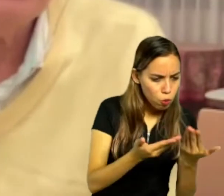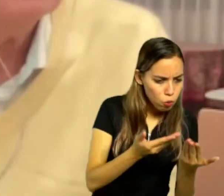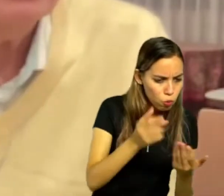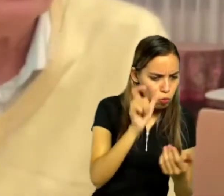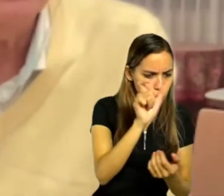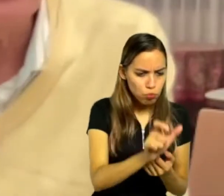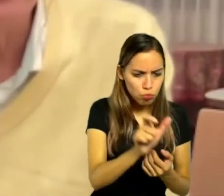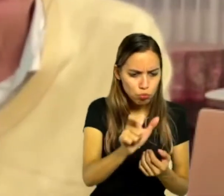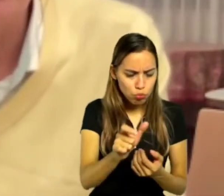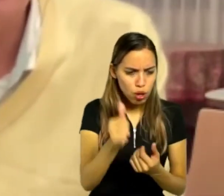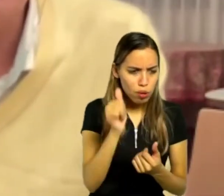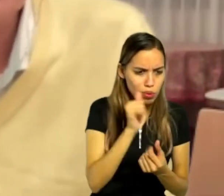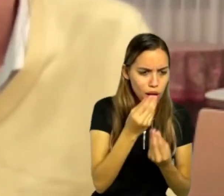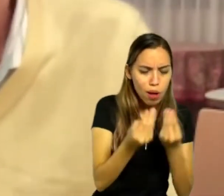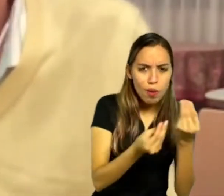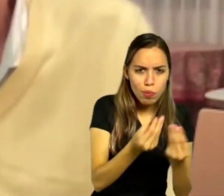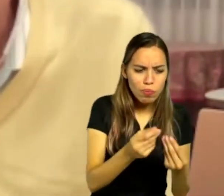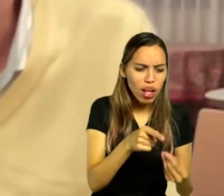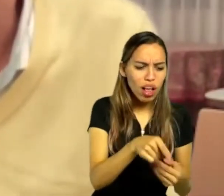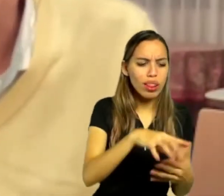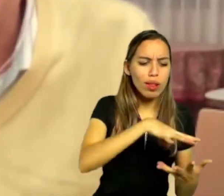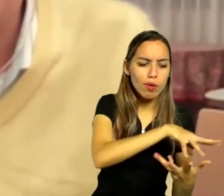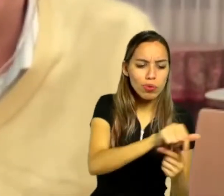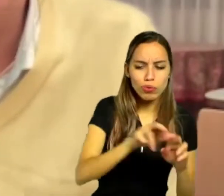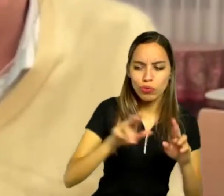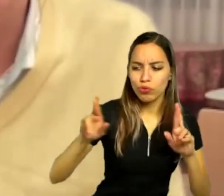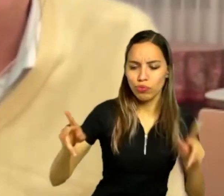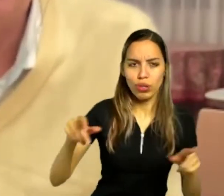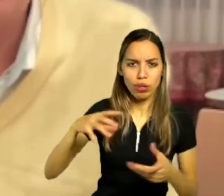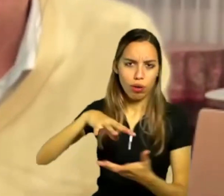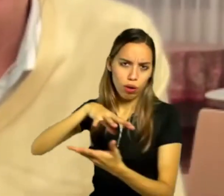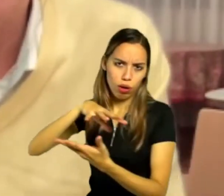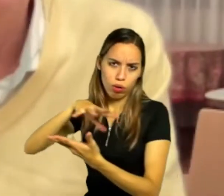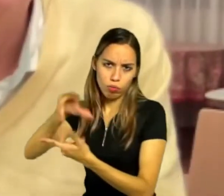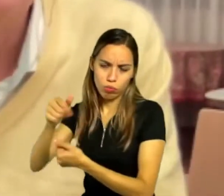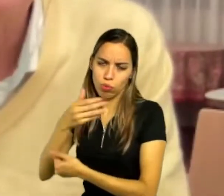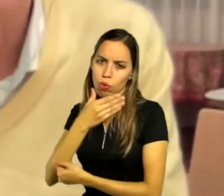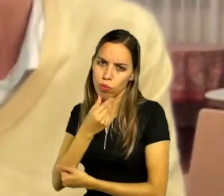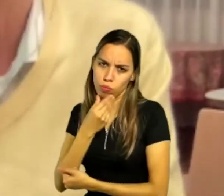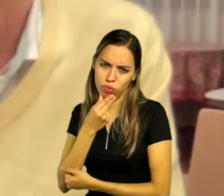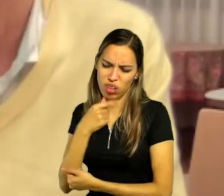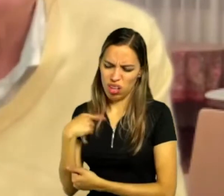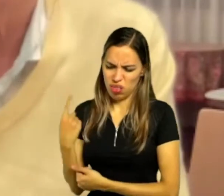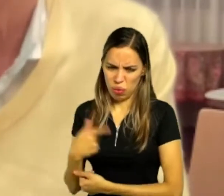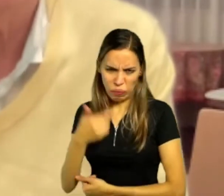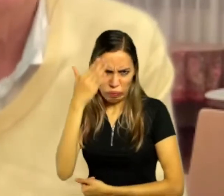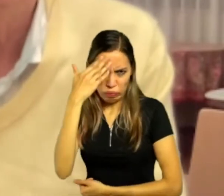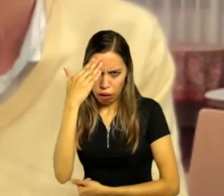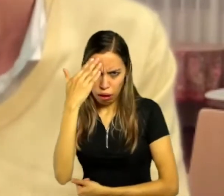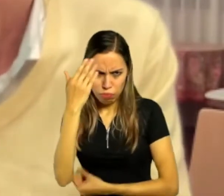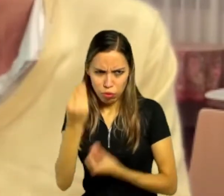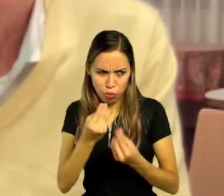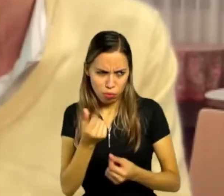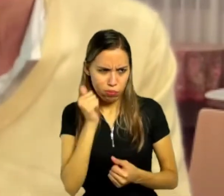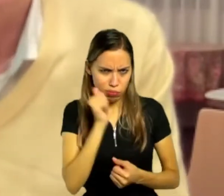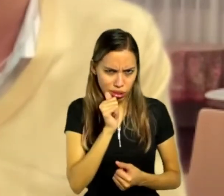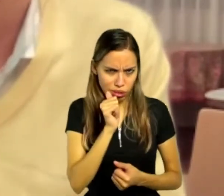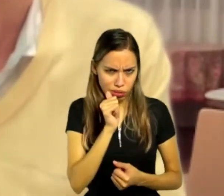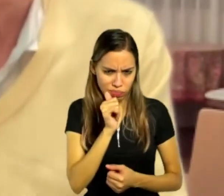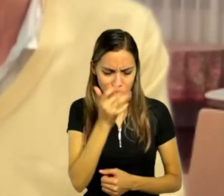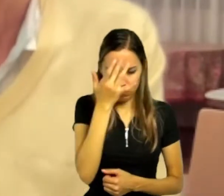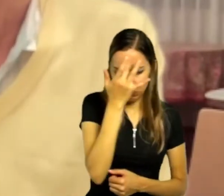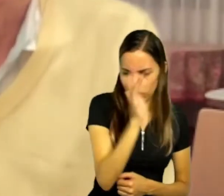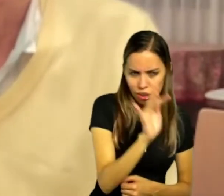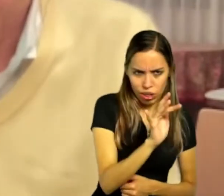vive. Porque nós, como somos homens, nós não temos ideia do que é ser mulher. Da mesma coisa que nós somos brancos, nós não temos ideia do